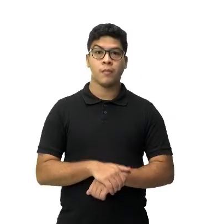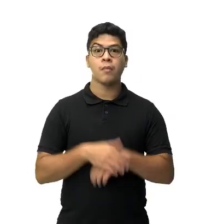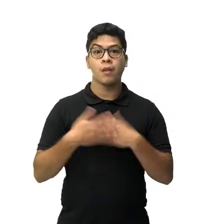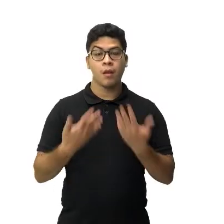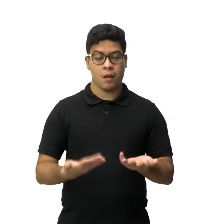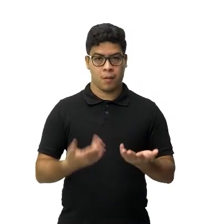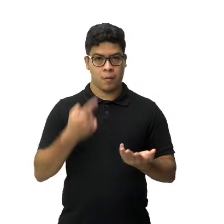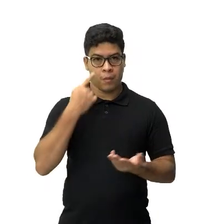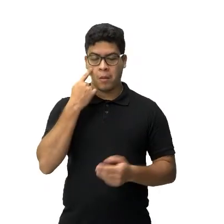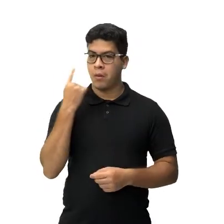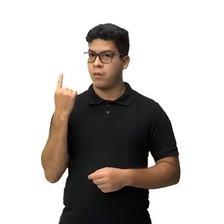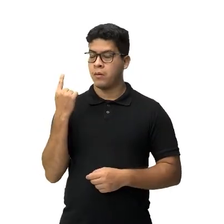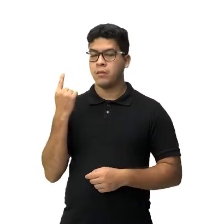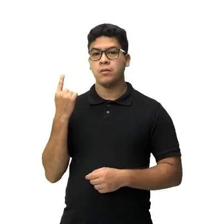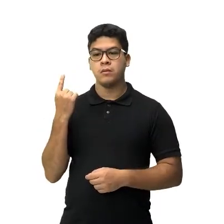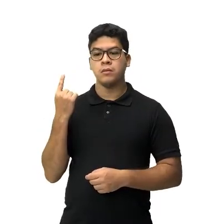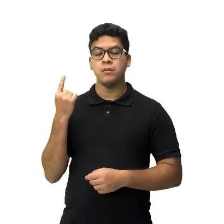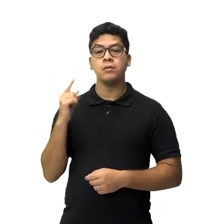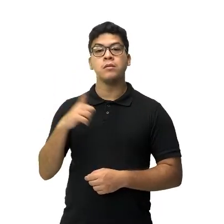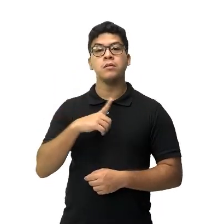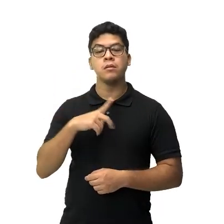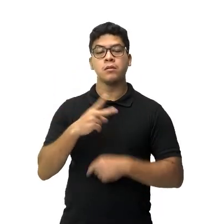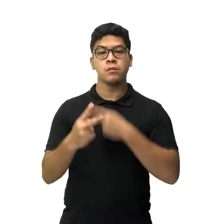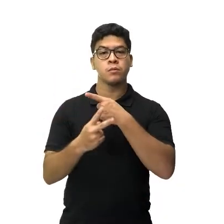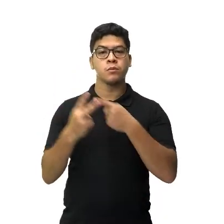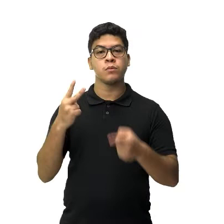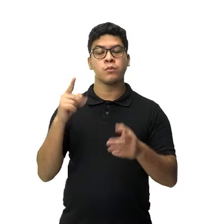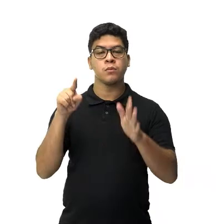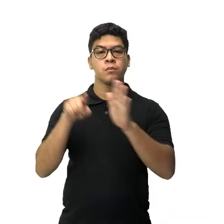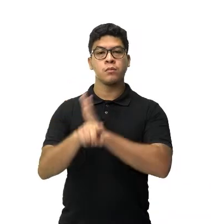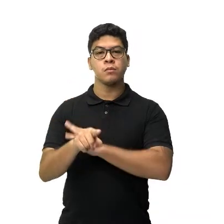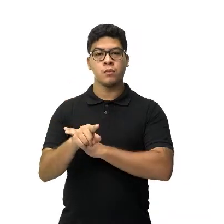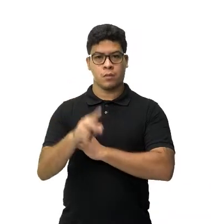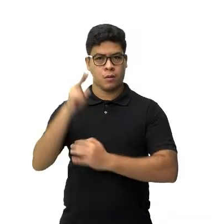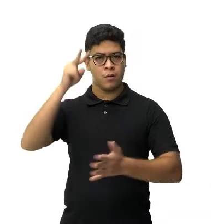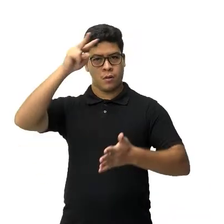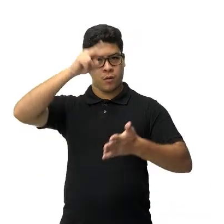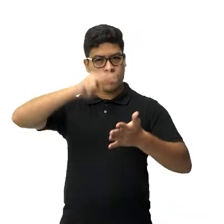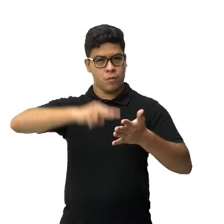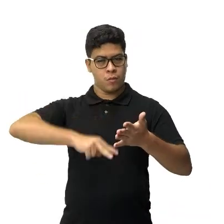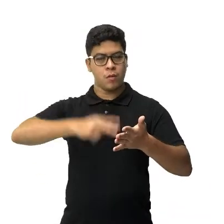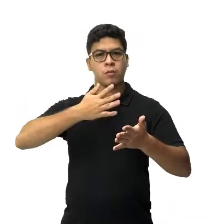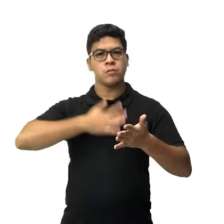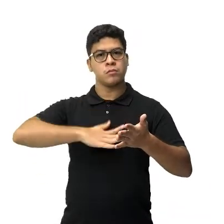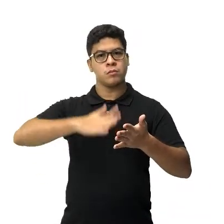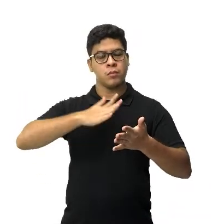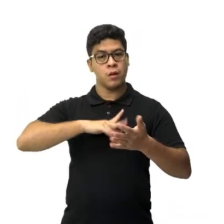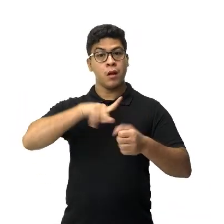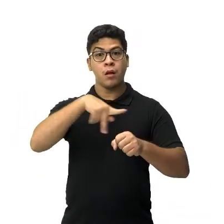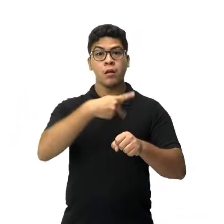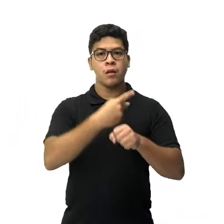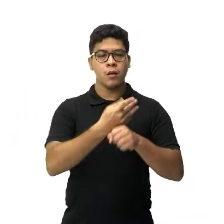Muito bem, nós temos aí, ó, duas questões, vocês vão ler com atenção as questões,